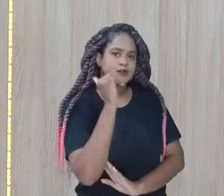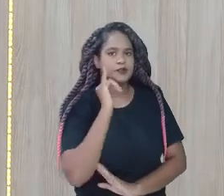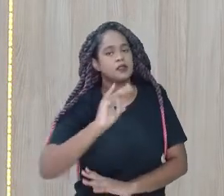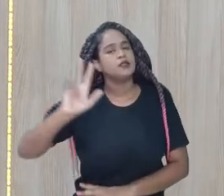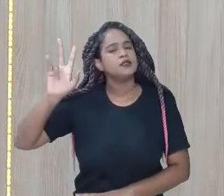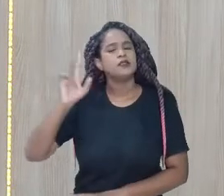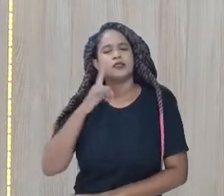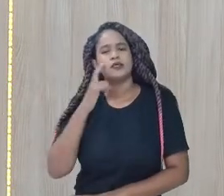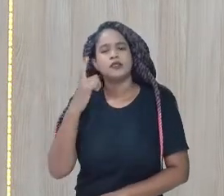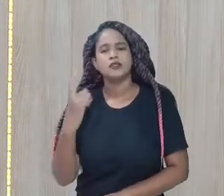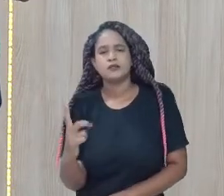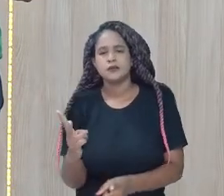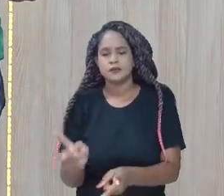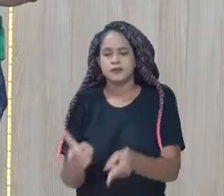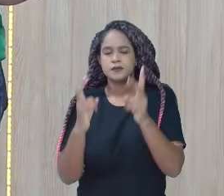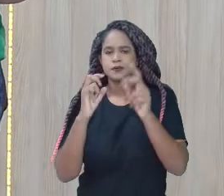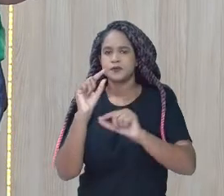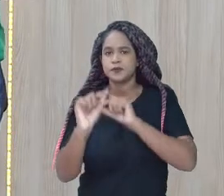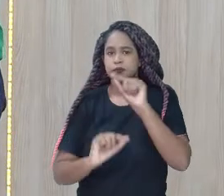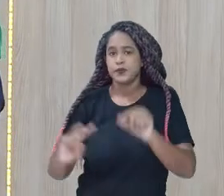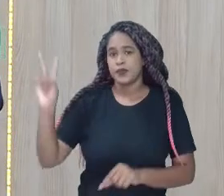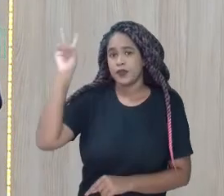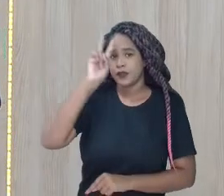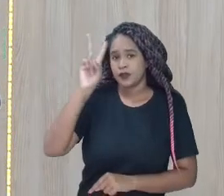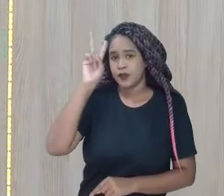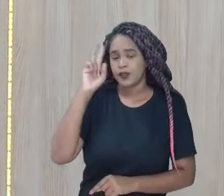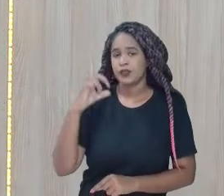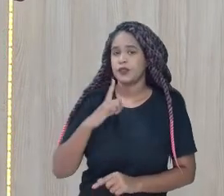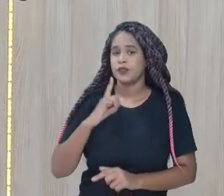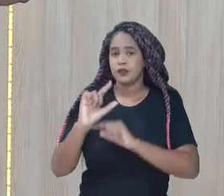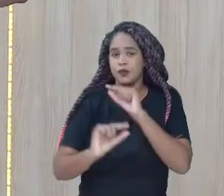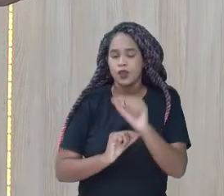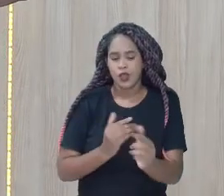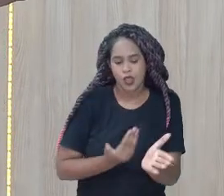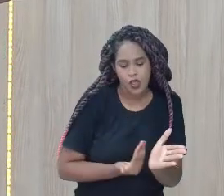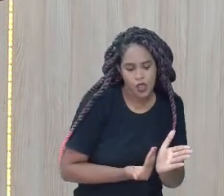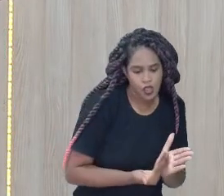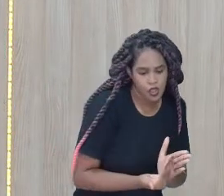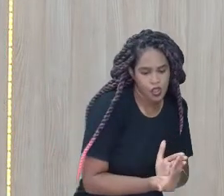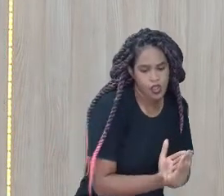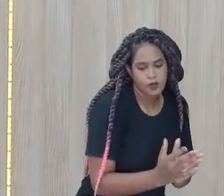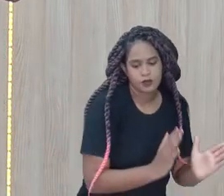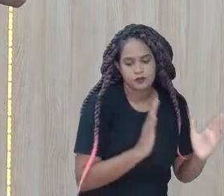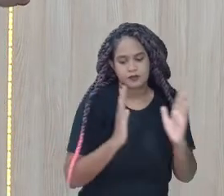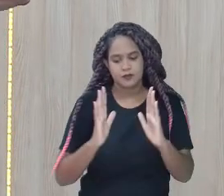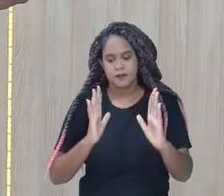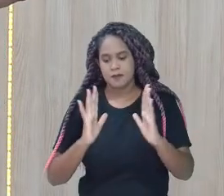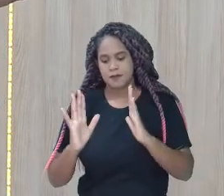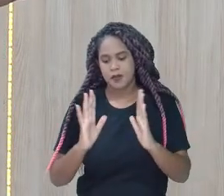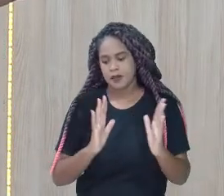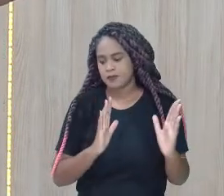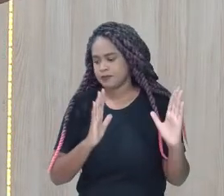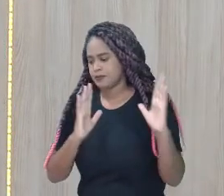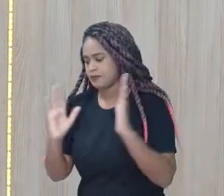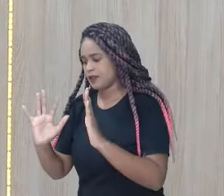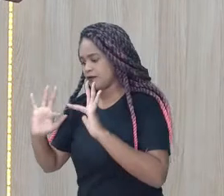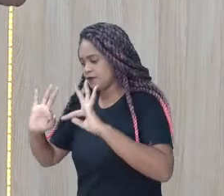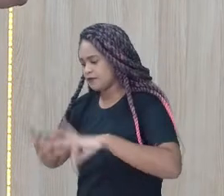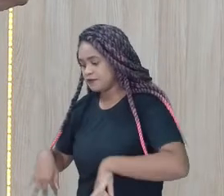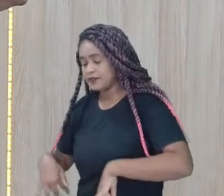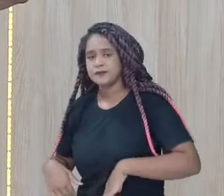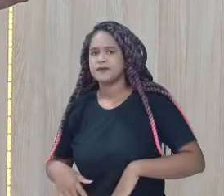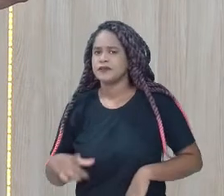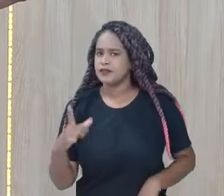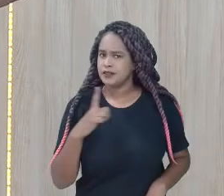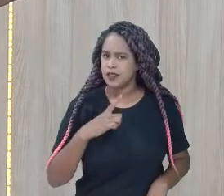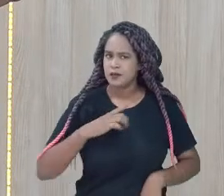interessante pensar que toda história tem, não é, o começo, o meio e fim, tem aquela parte, não é, do clímax que